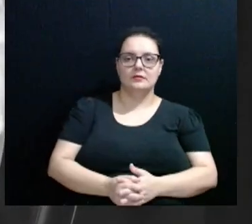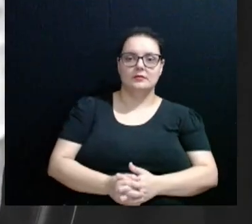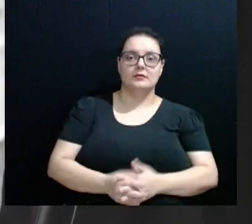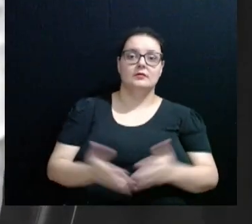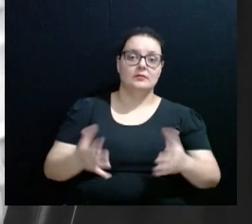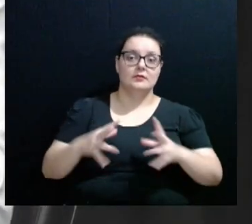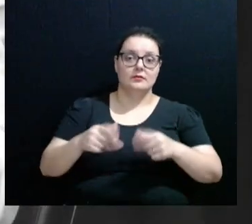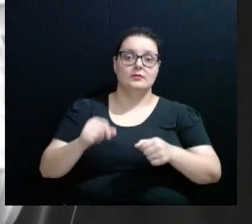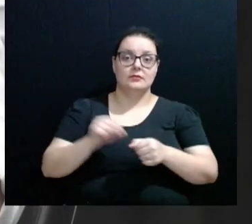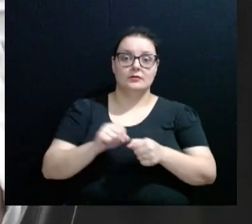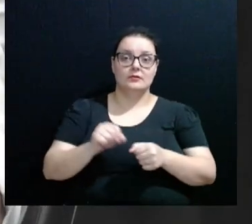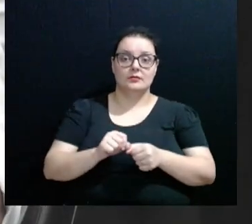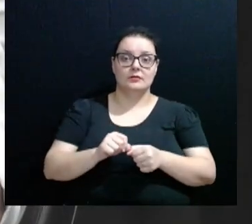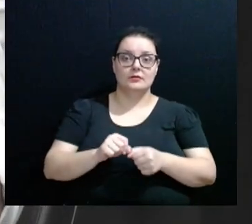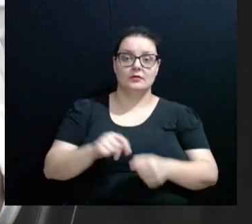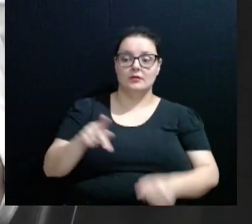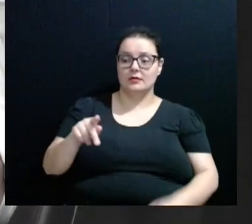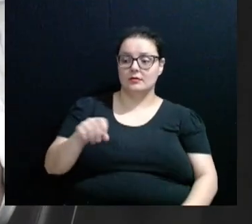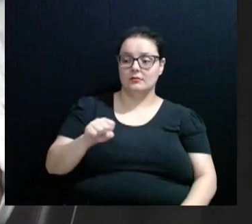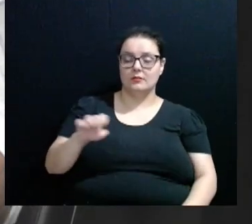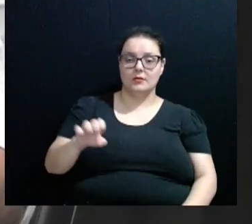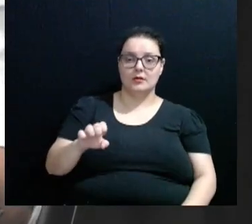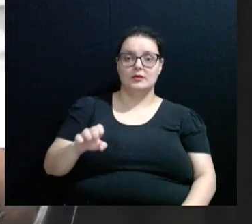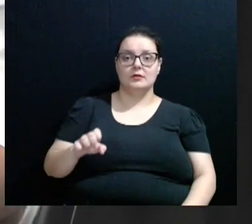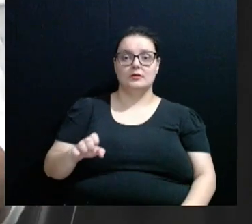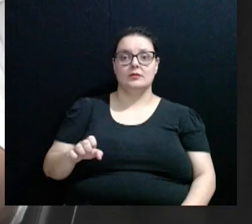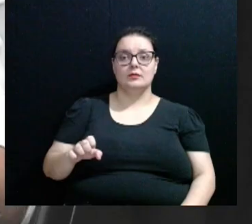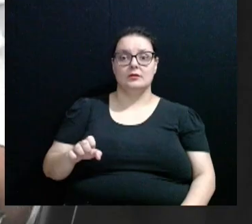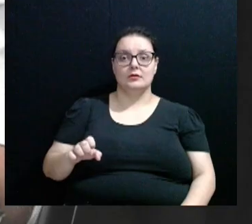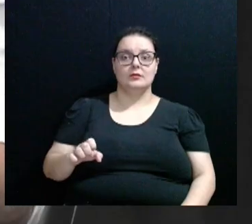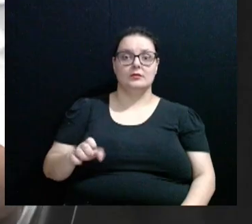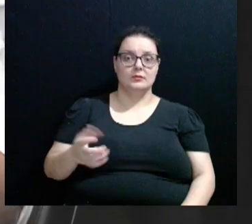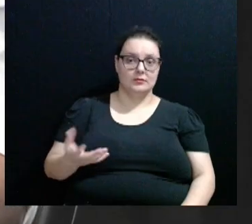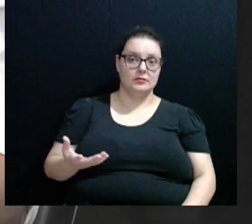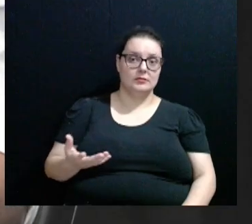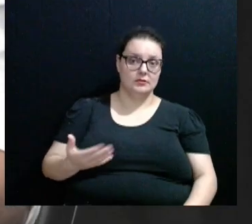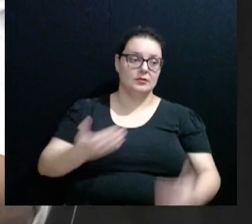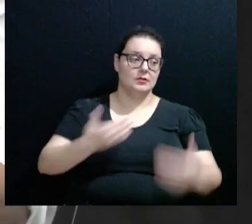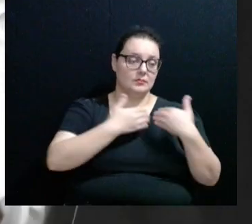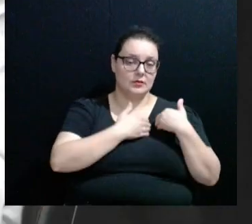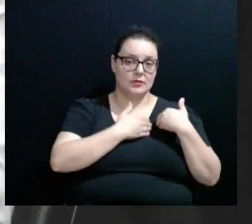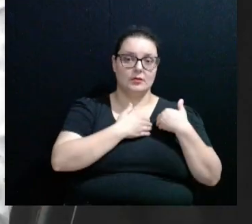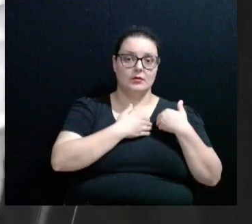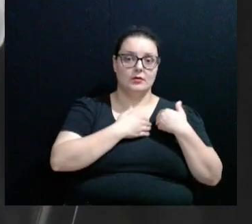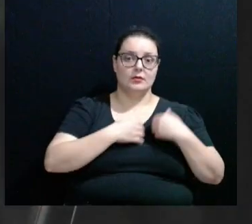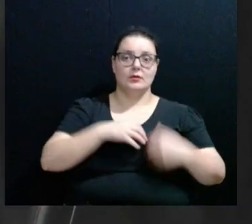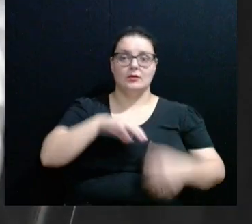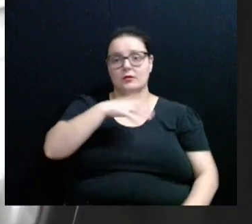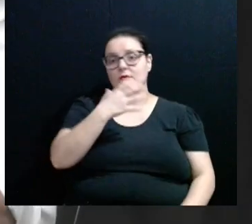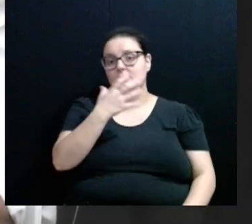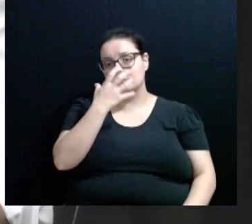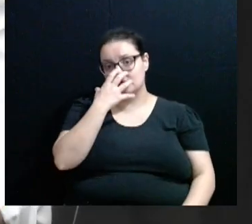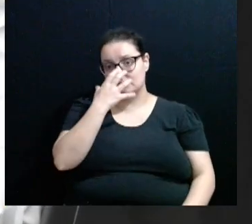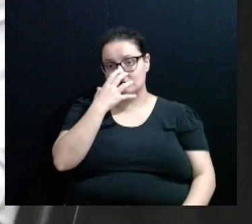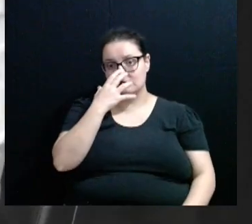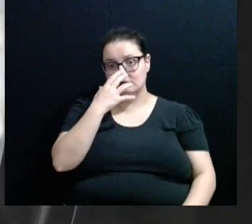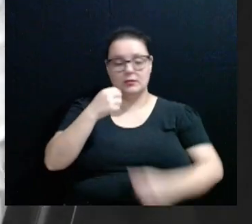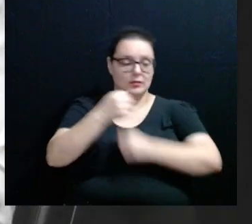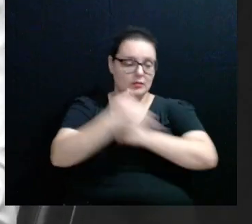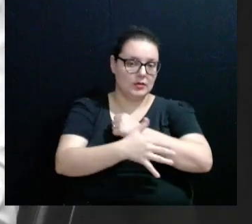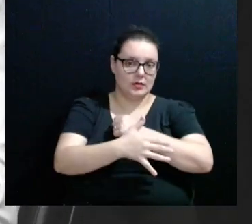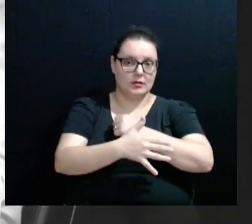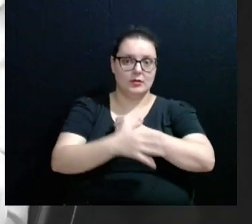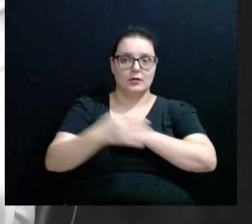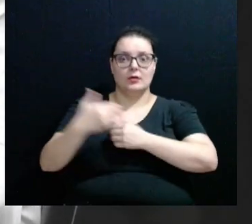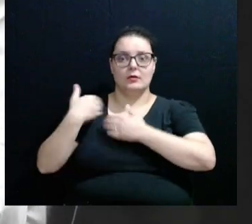que é a posse responsável de coletar o cocô do cachorro, as fezes dos animais. Que antes dessa lei, você andar